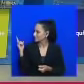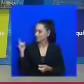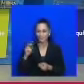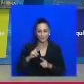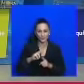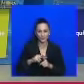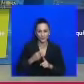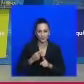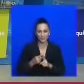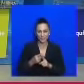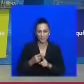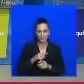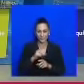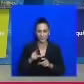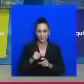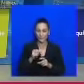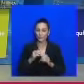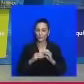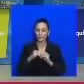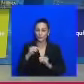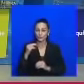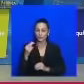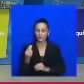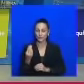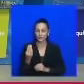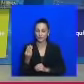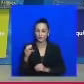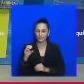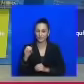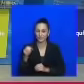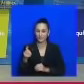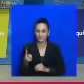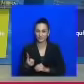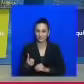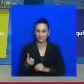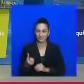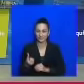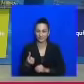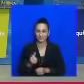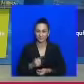Dupla Cena, sorteio do concurso 2306.